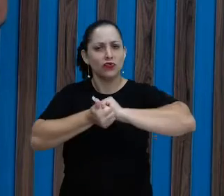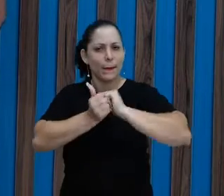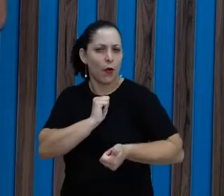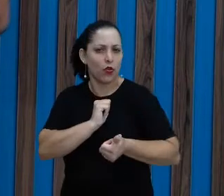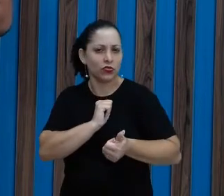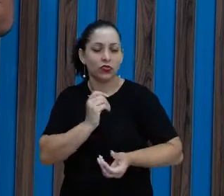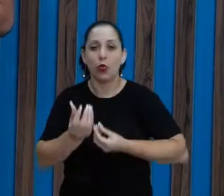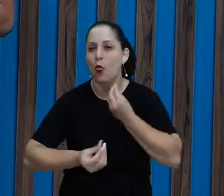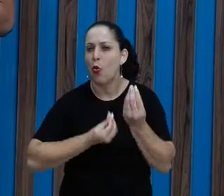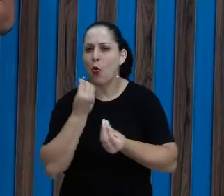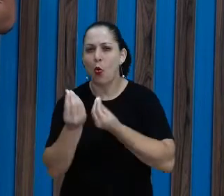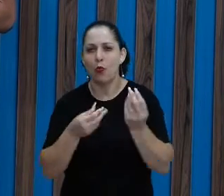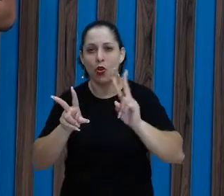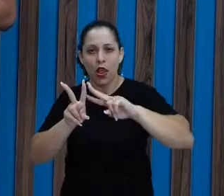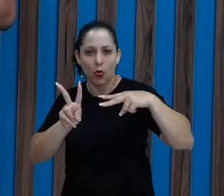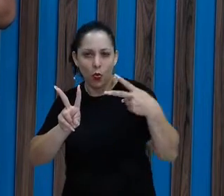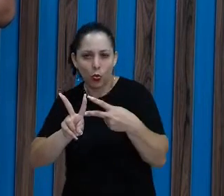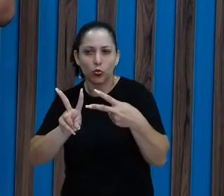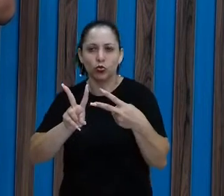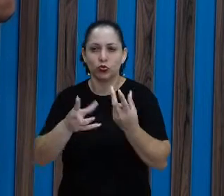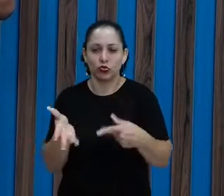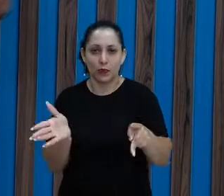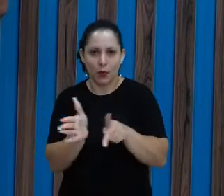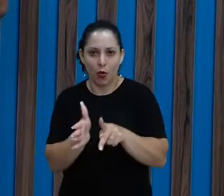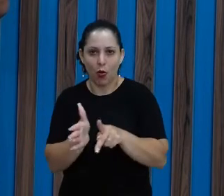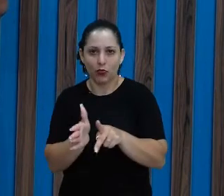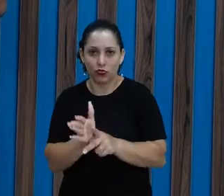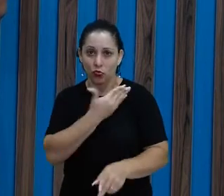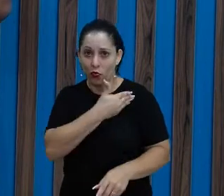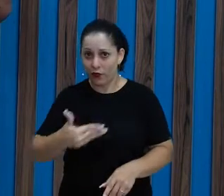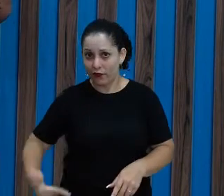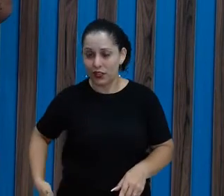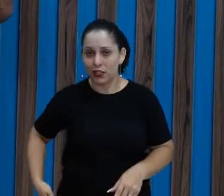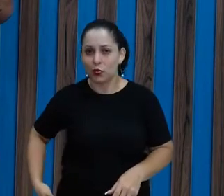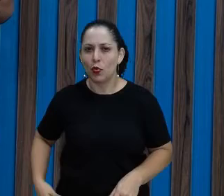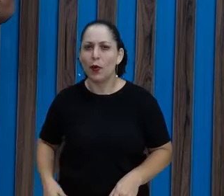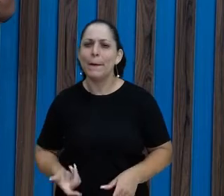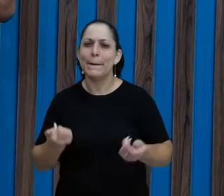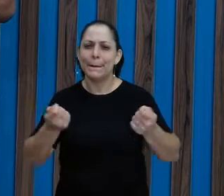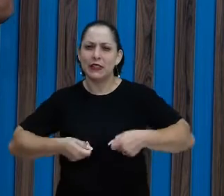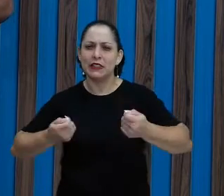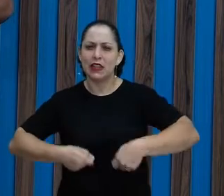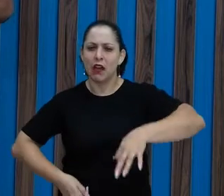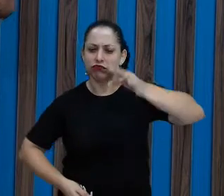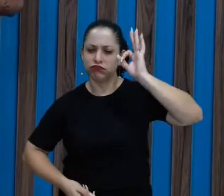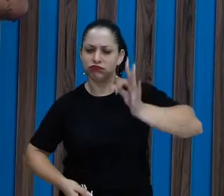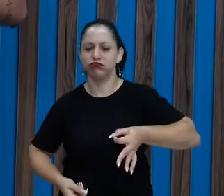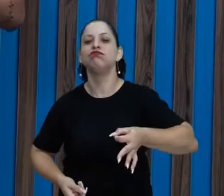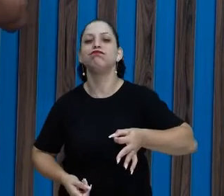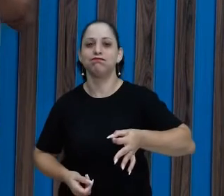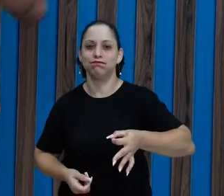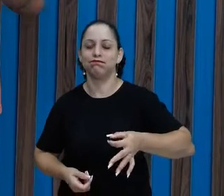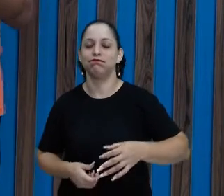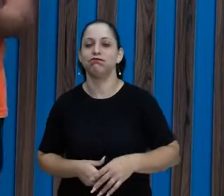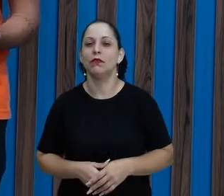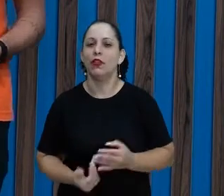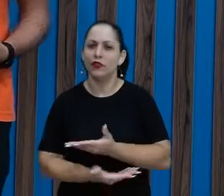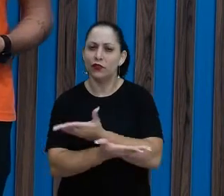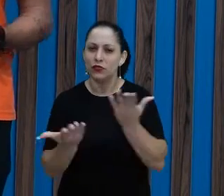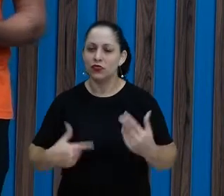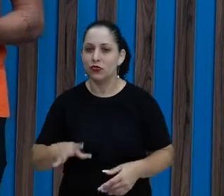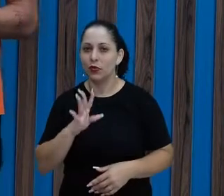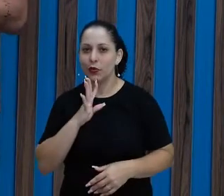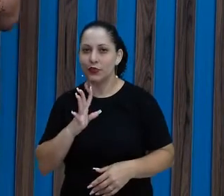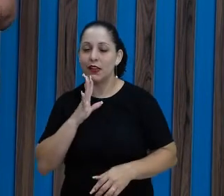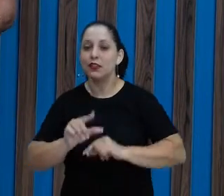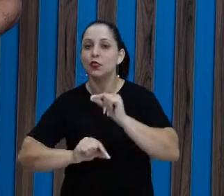que esses recursos públicos, né, eles têm que assegurar esse esporte educacional? Vocês já devem ter ouvido falar